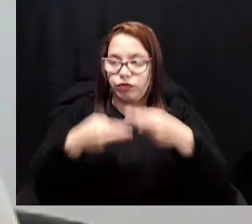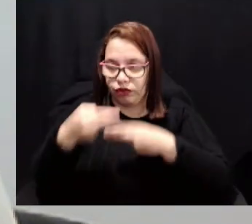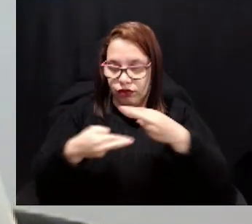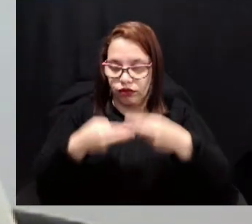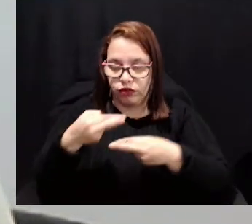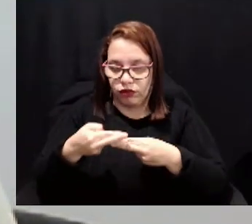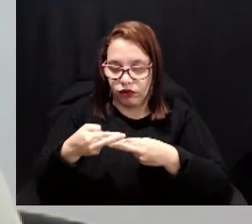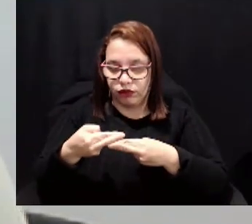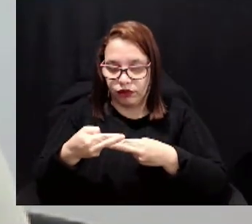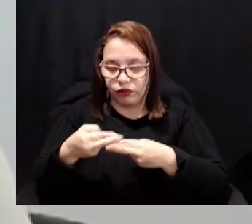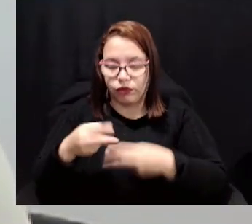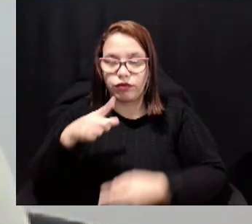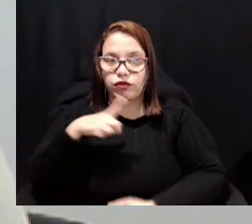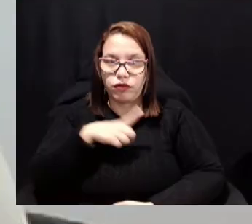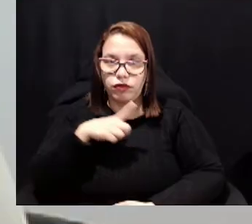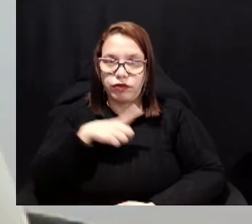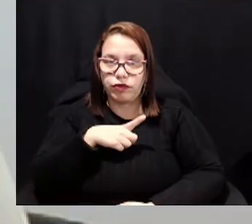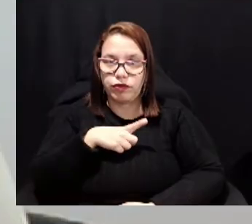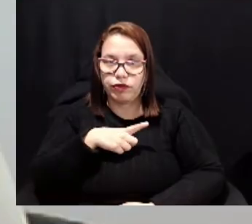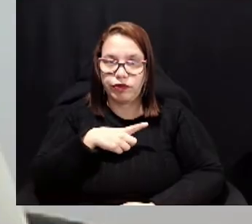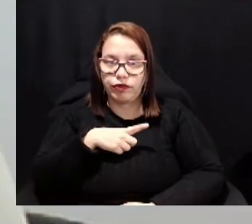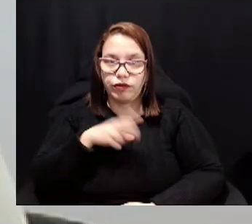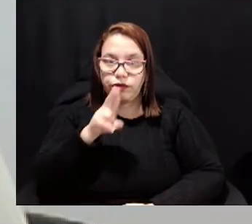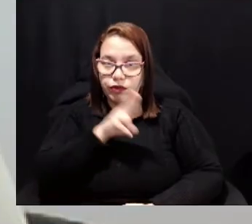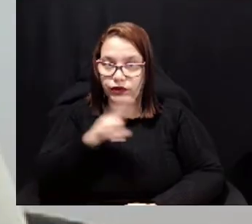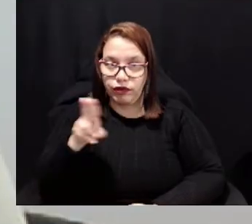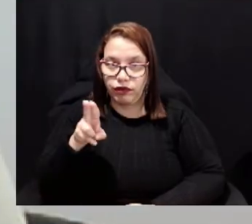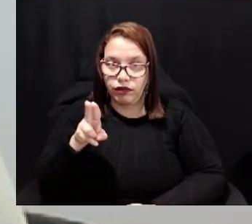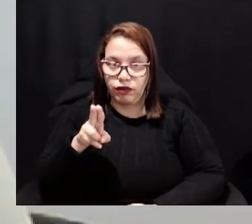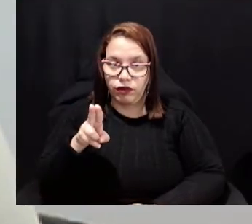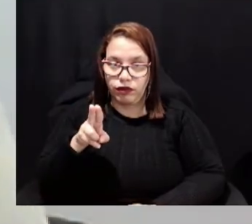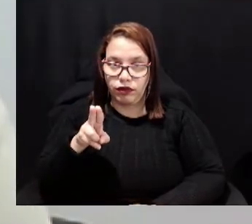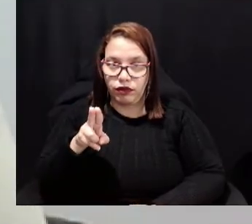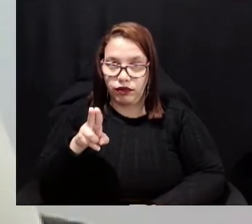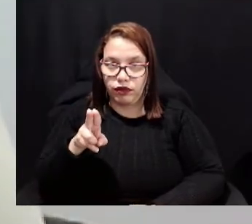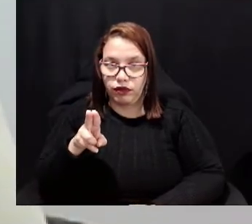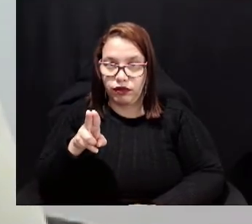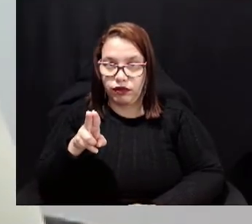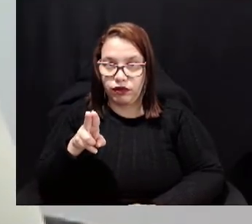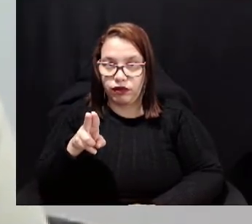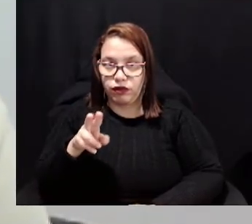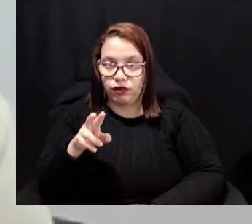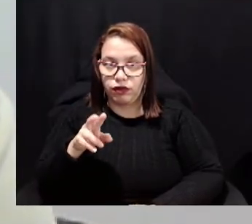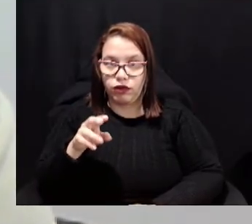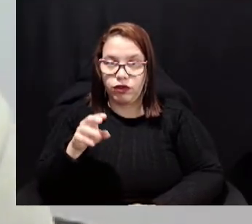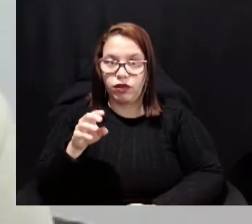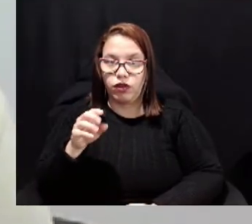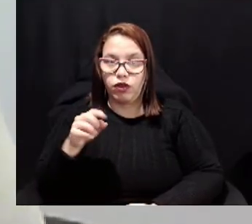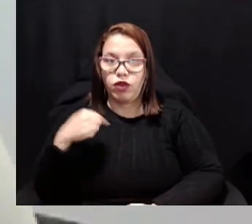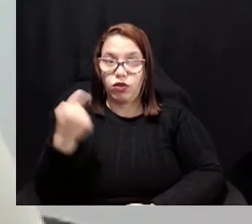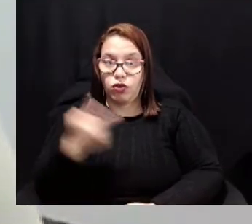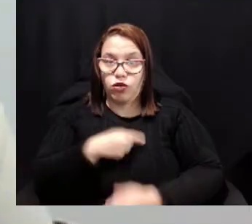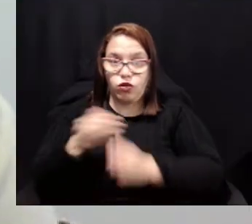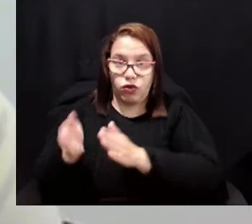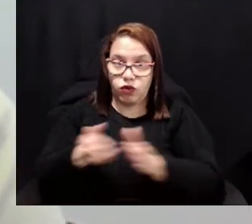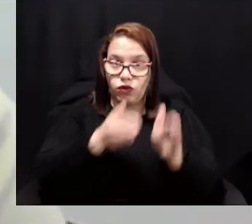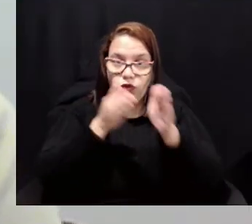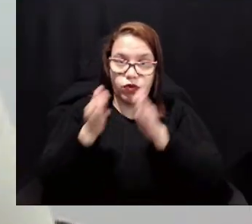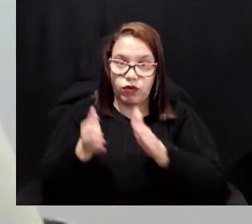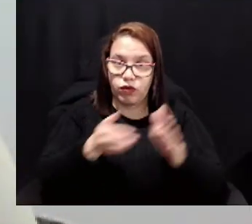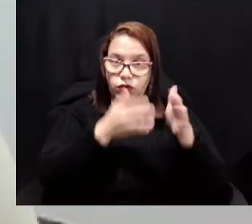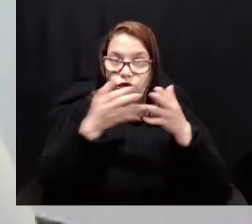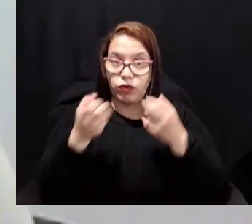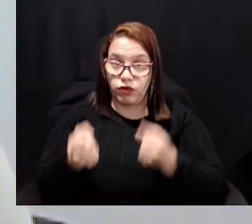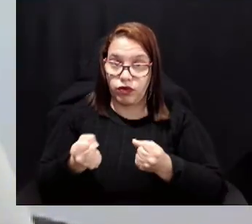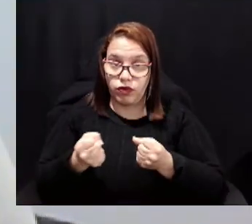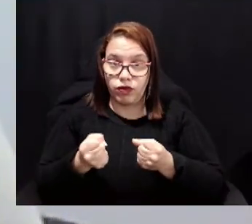na reciclagem. E aí nós temos o que a gente chama um rejeito do nosso processo, né? Então,